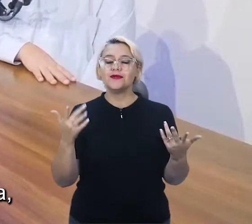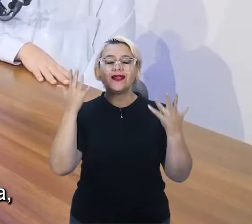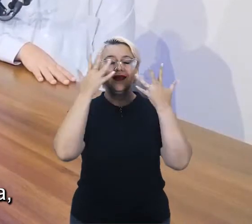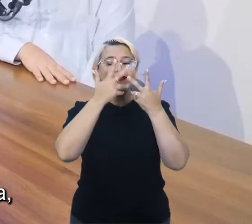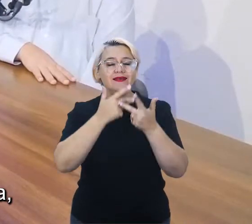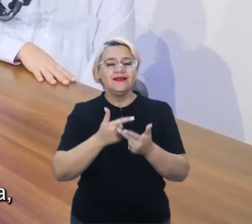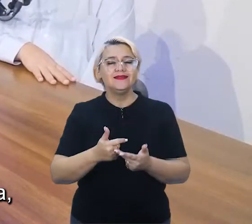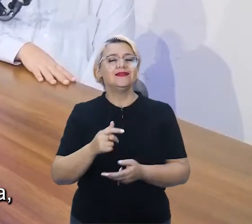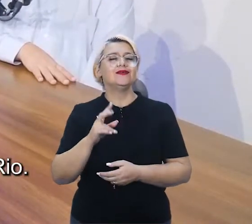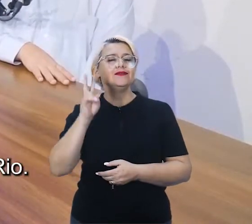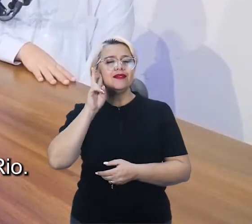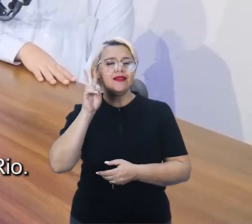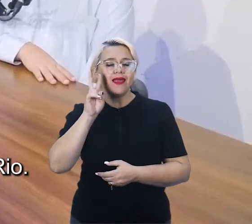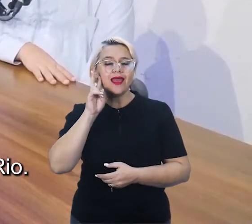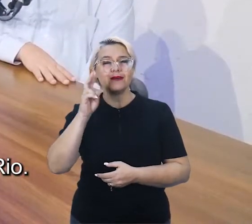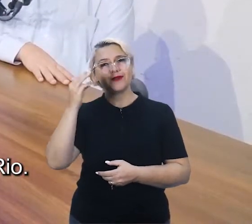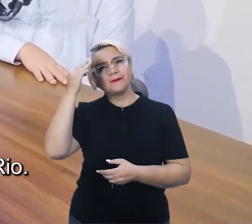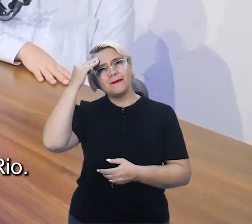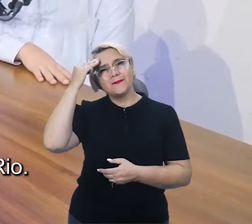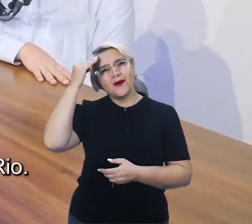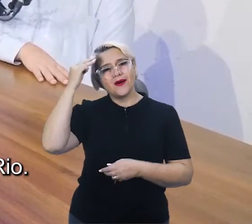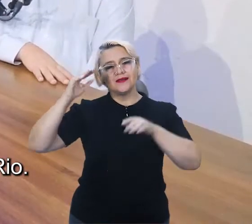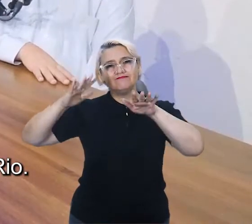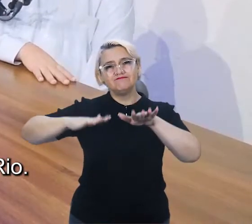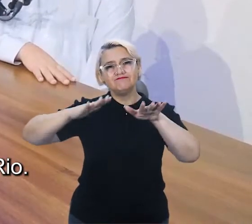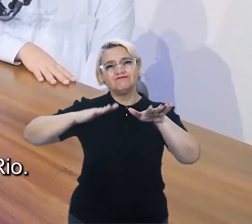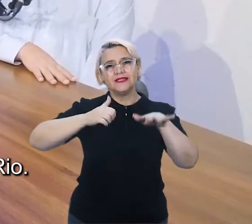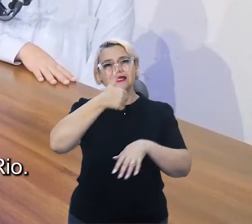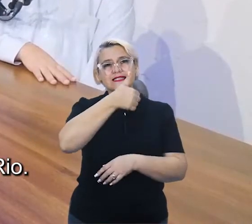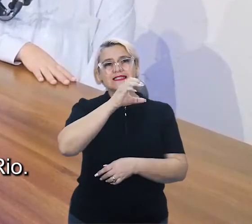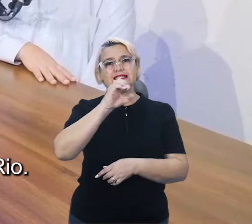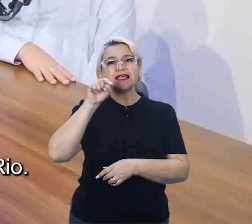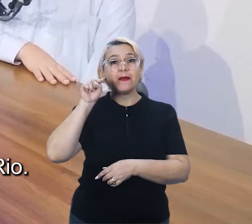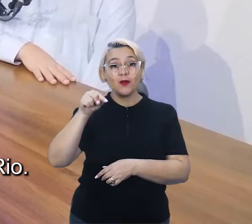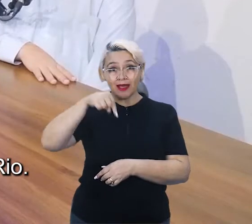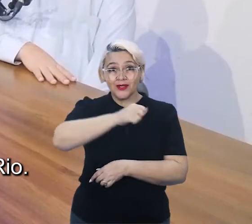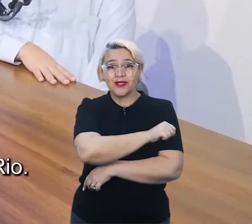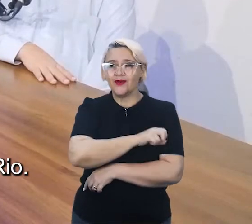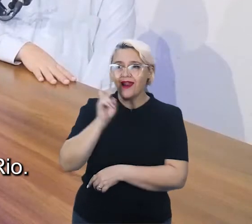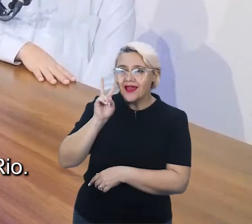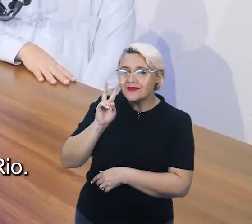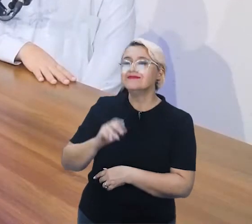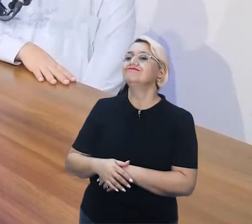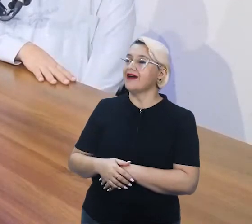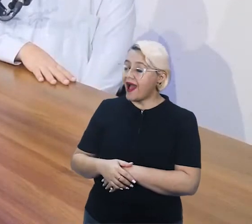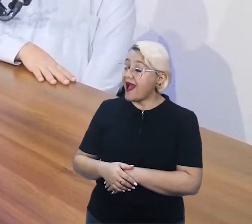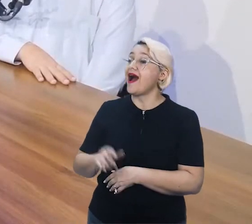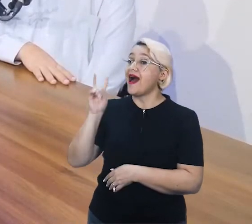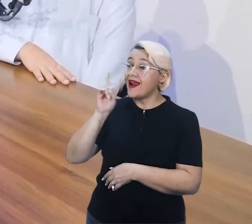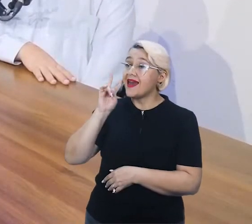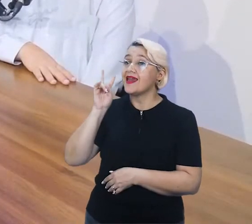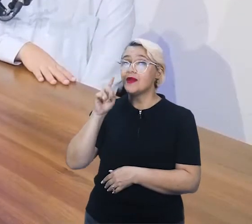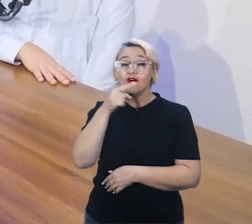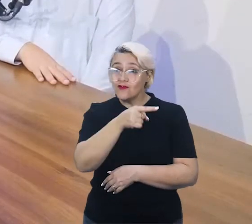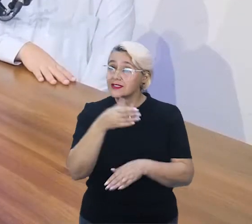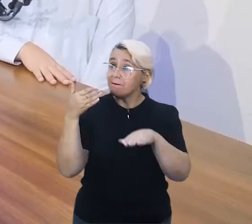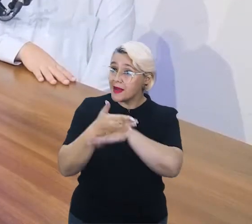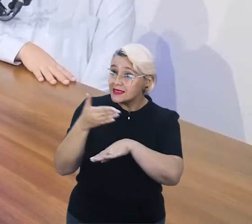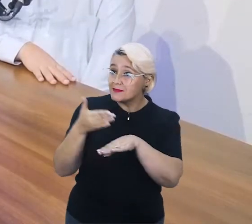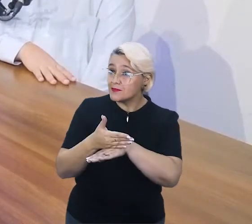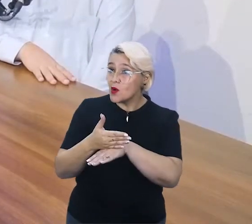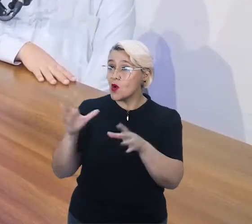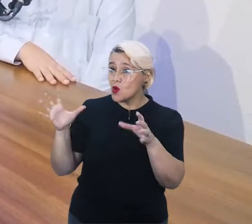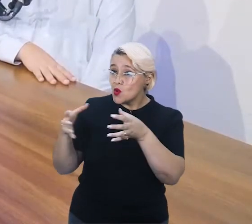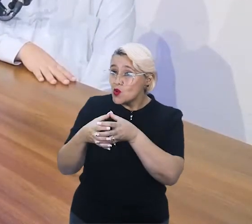uma memória linda, linda, linda da passeata dos 100 mil aqui no Rio, Ah, tá. Passeata dos 100 mil. em 68, Você esteve